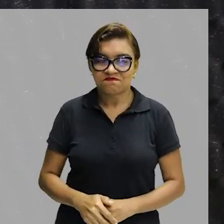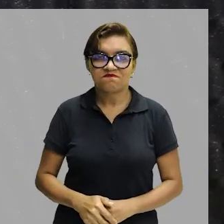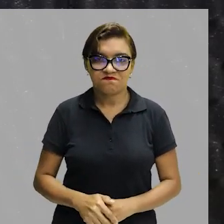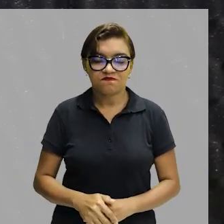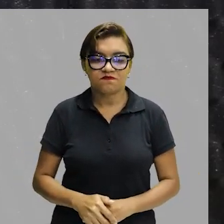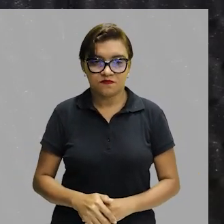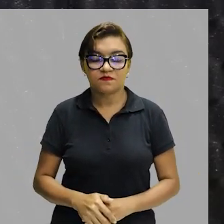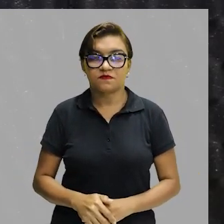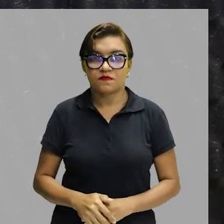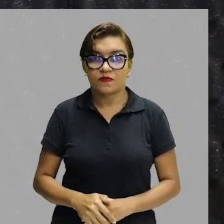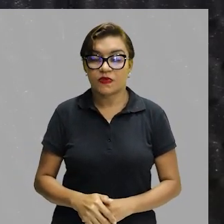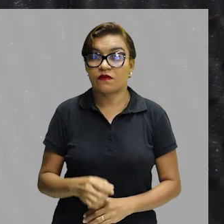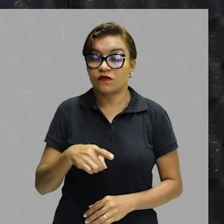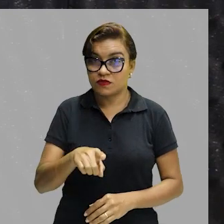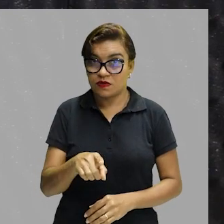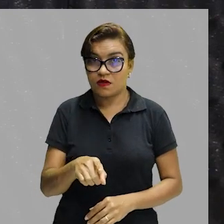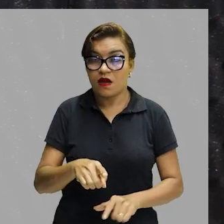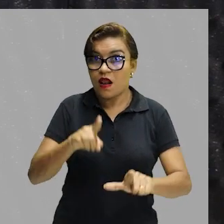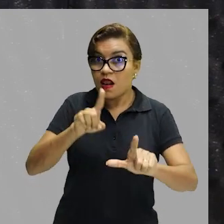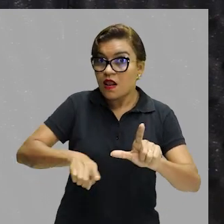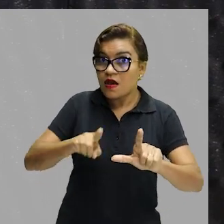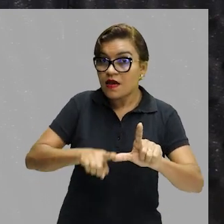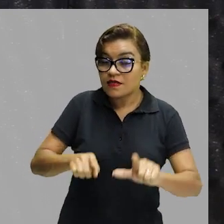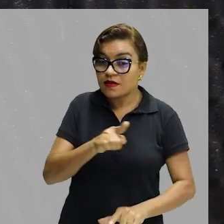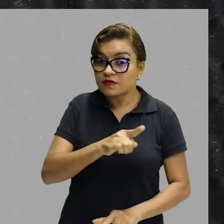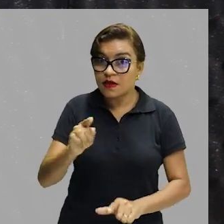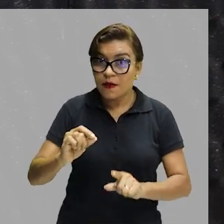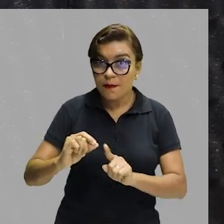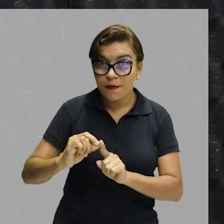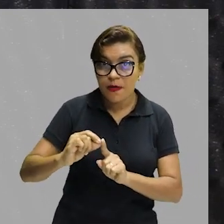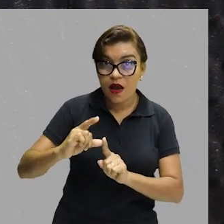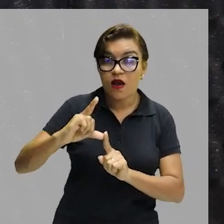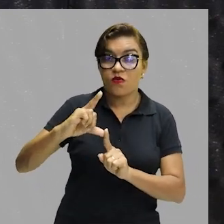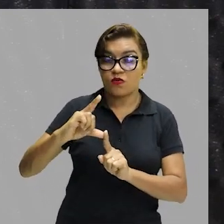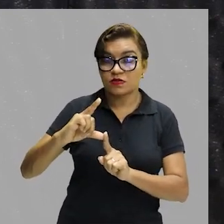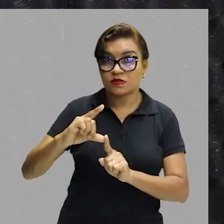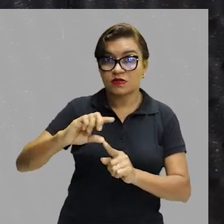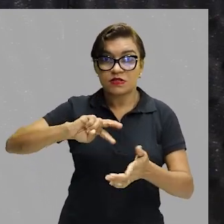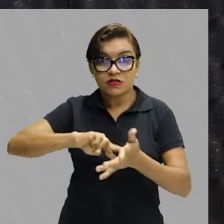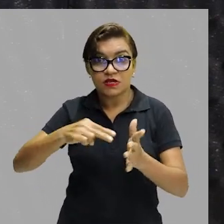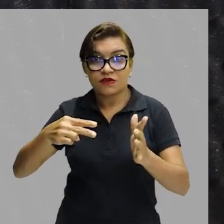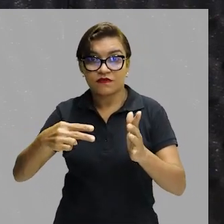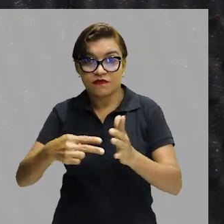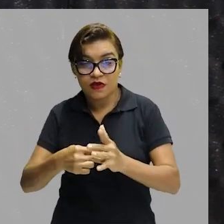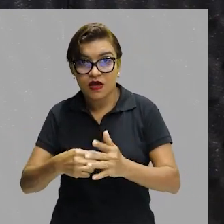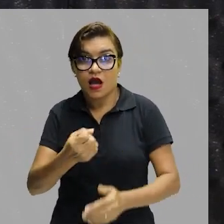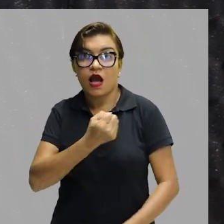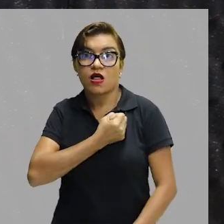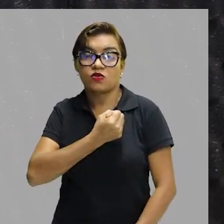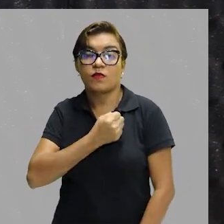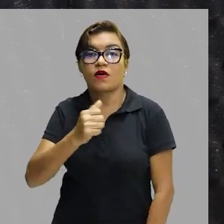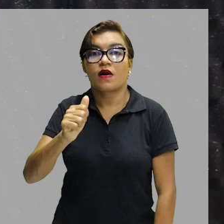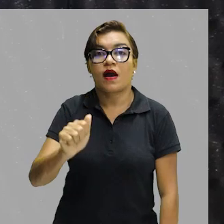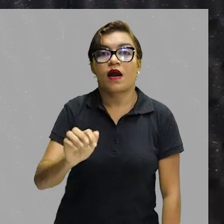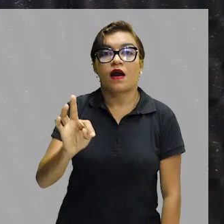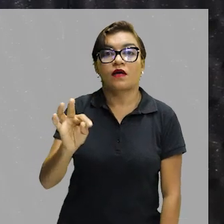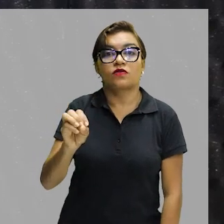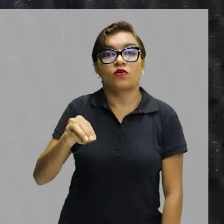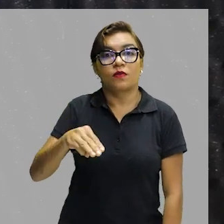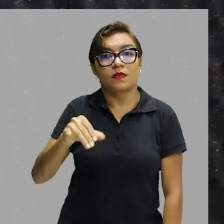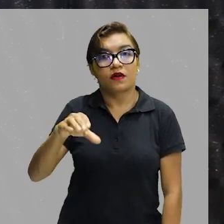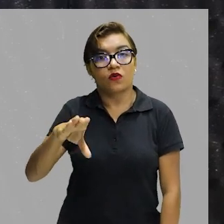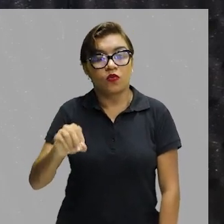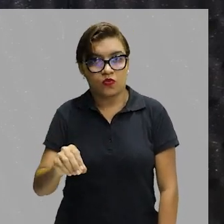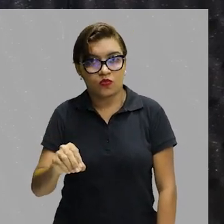Então, toda vez que você observar a letra Z maiúscula, ela quer dizer número atômico, isto é, quantidade de